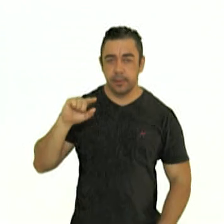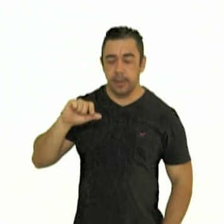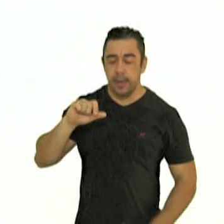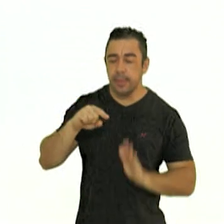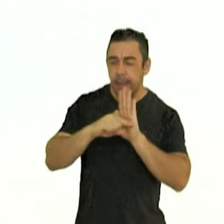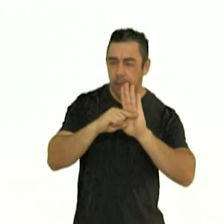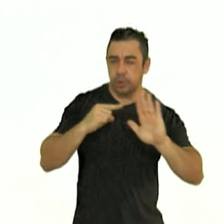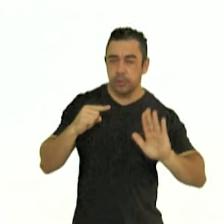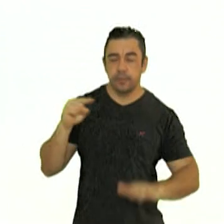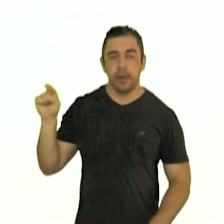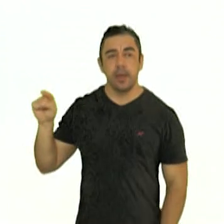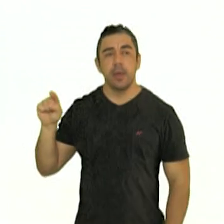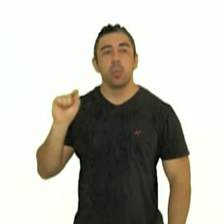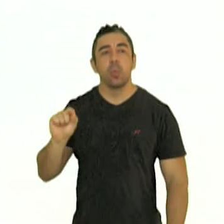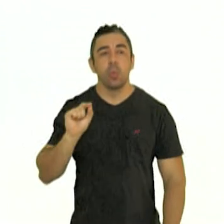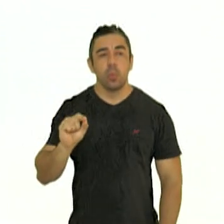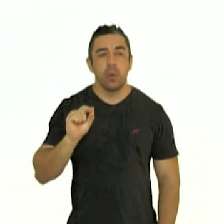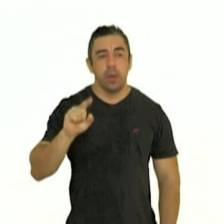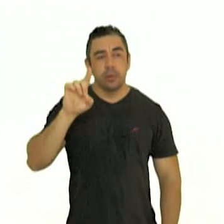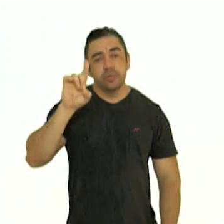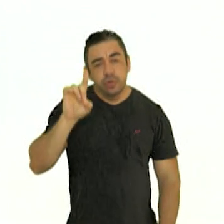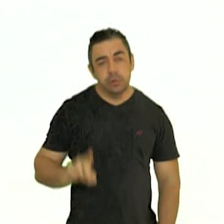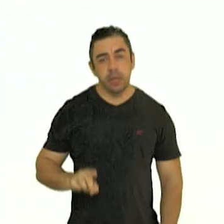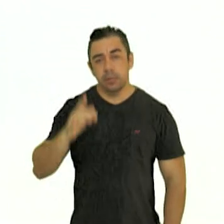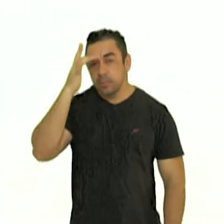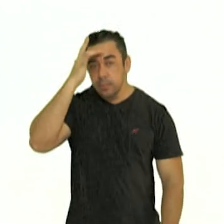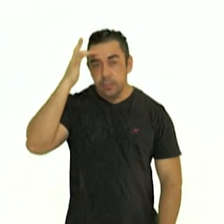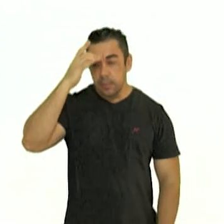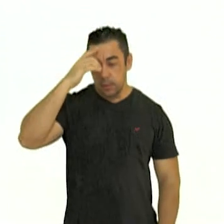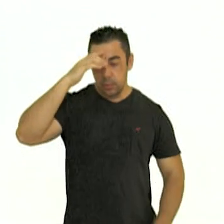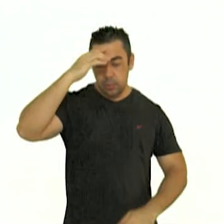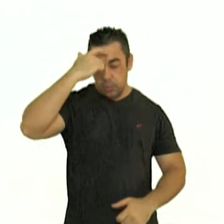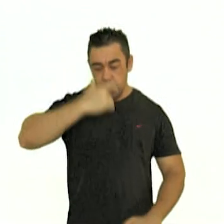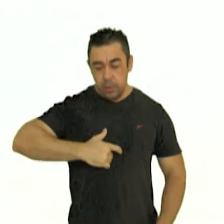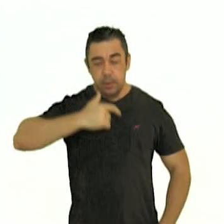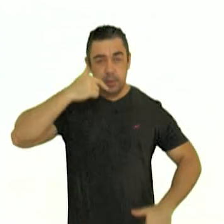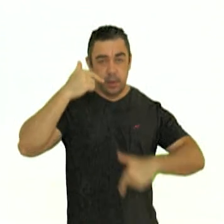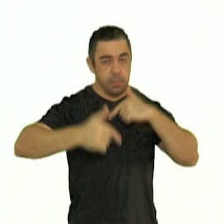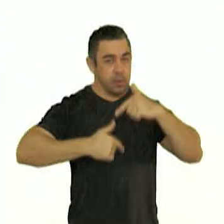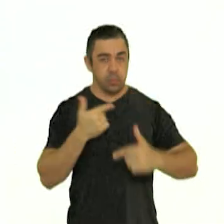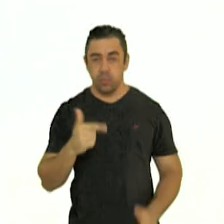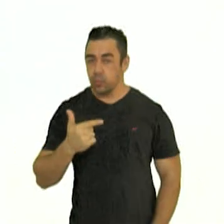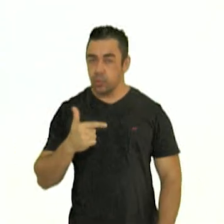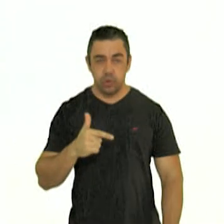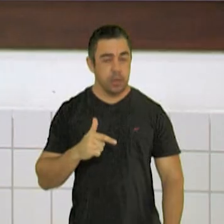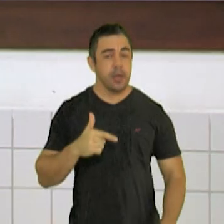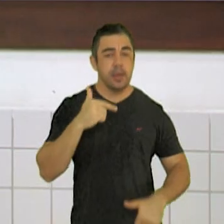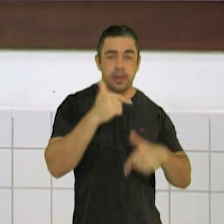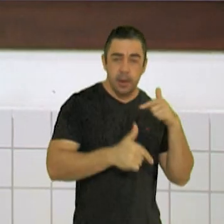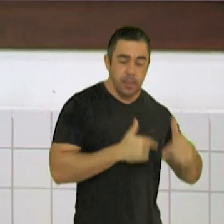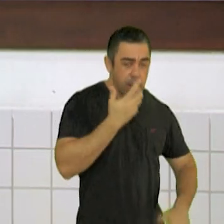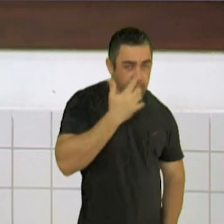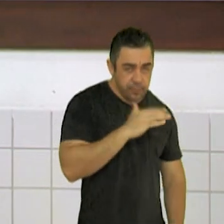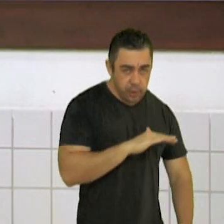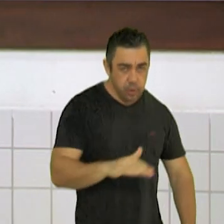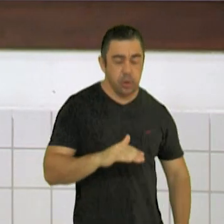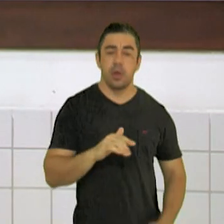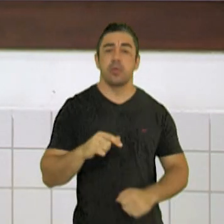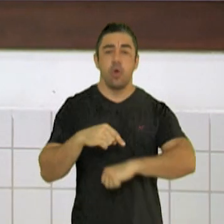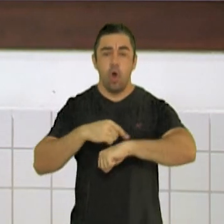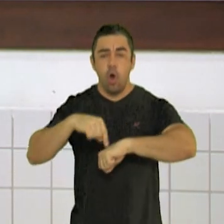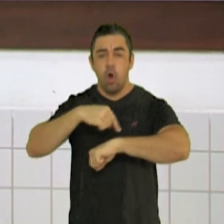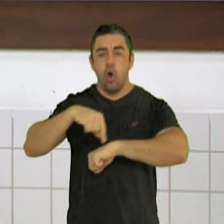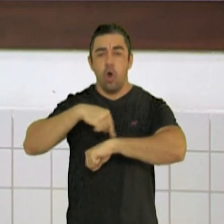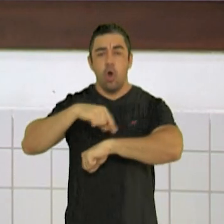socioespacialidade, seriam os direitos dos trabalhadores, que não eram respeitados, né? trabalho infantil, jornadas de trabalho muito